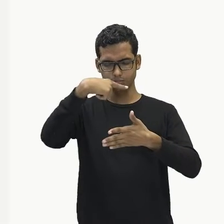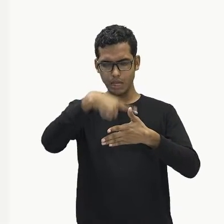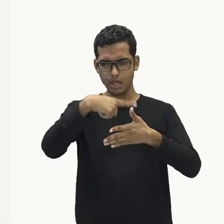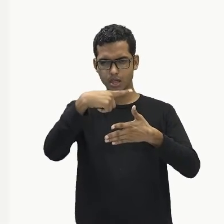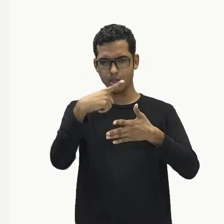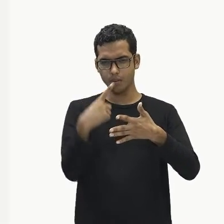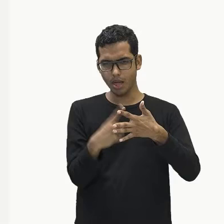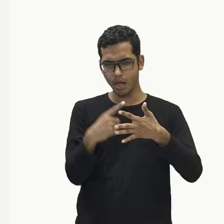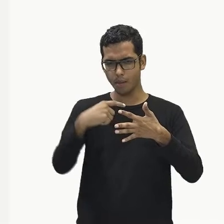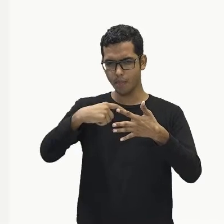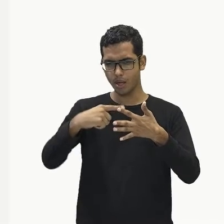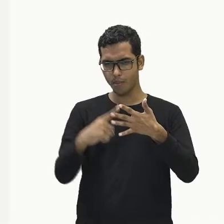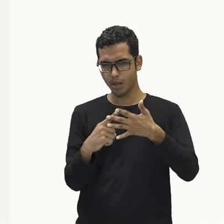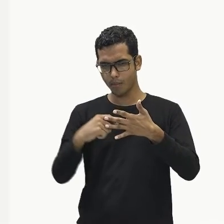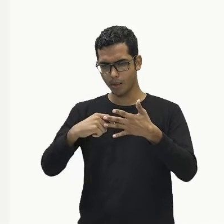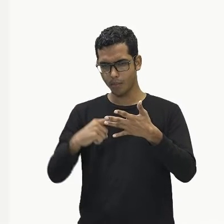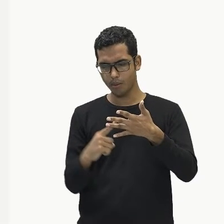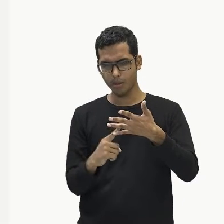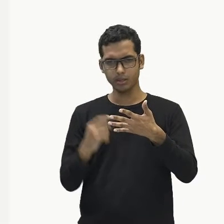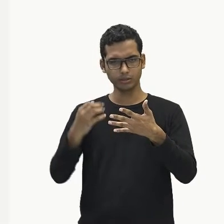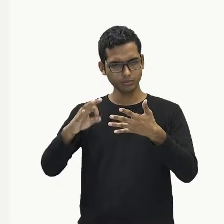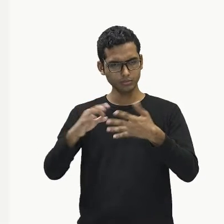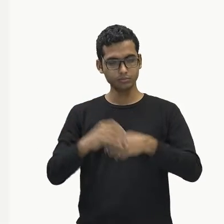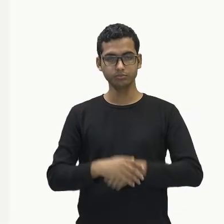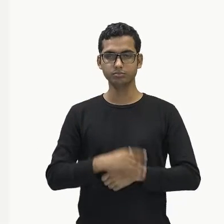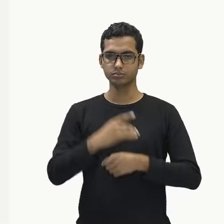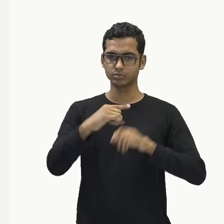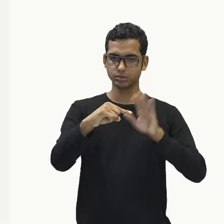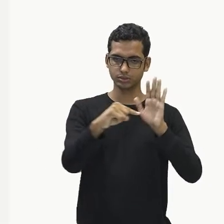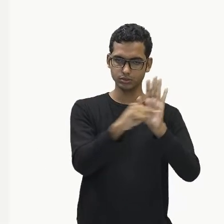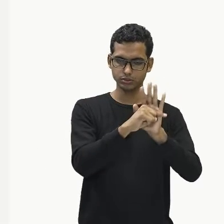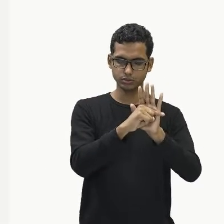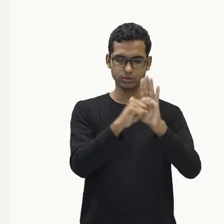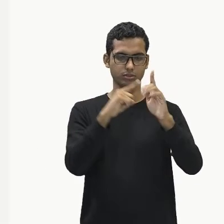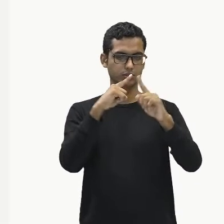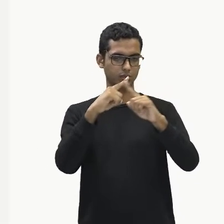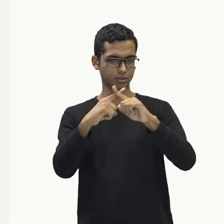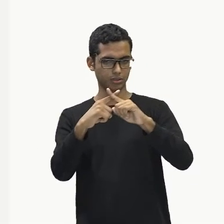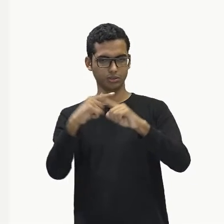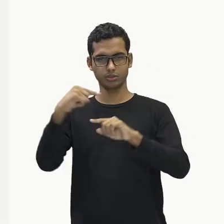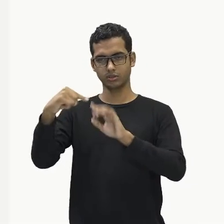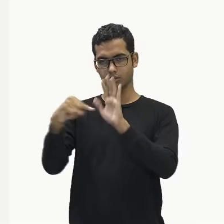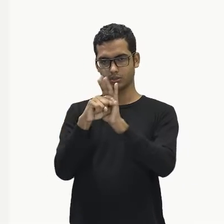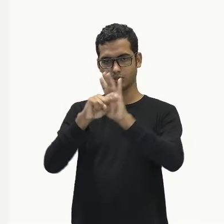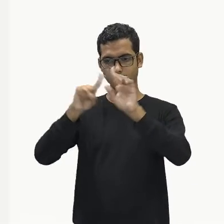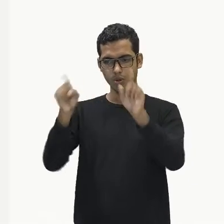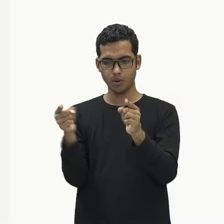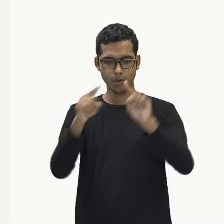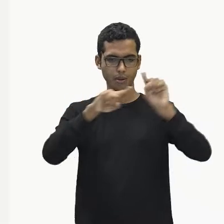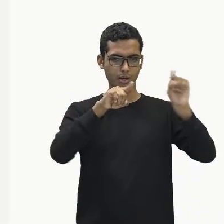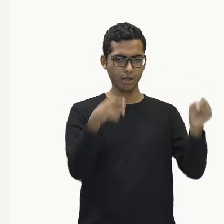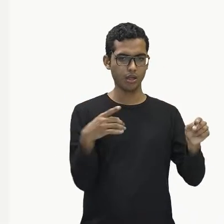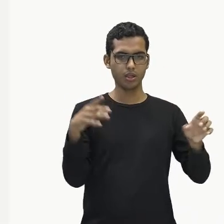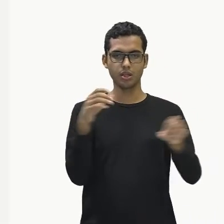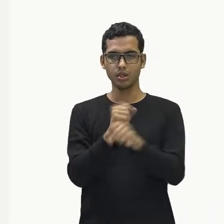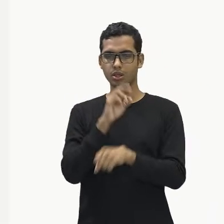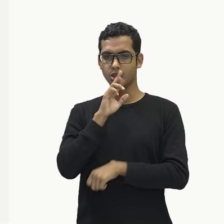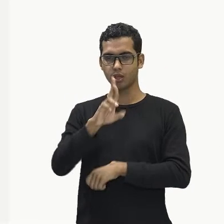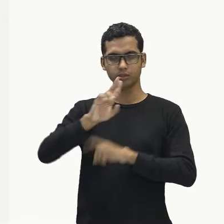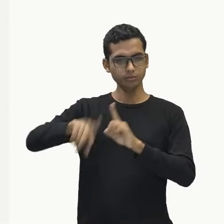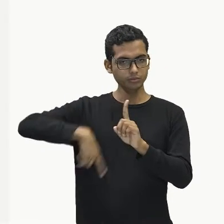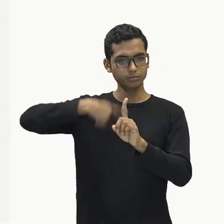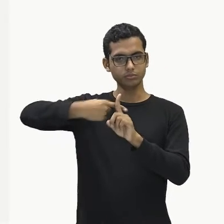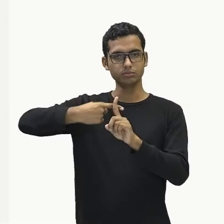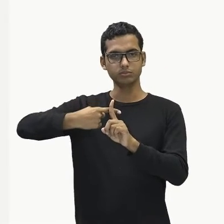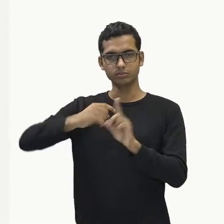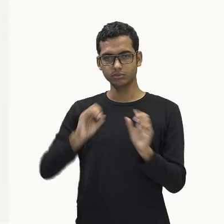sinal, menos multiplicado com menos vai dar